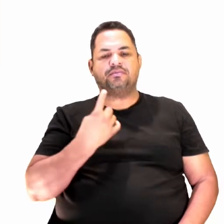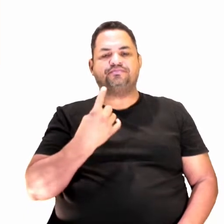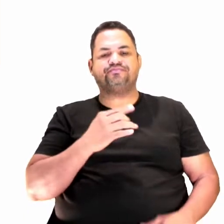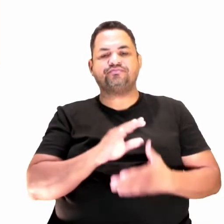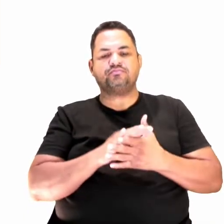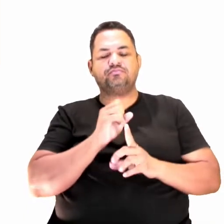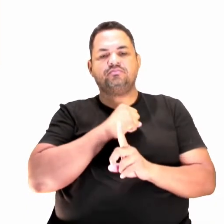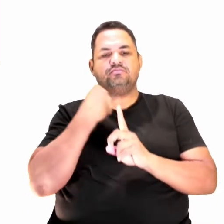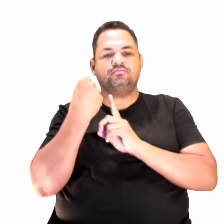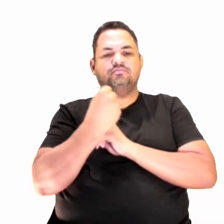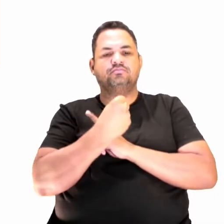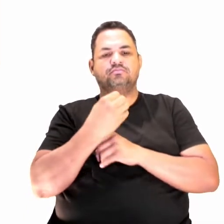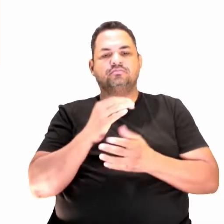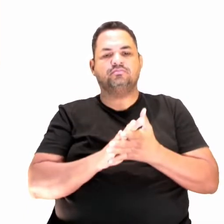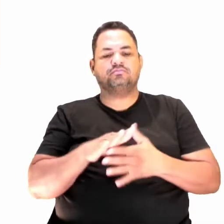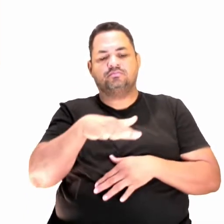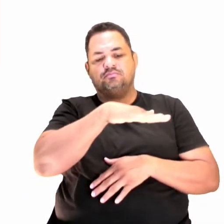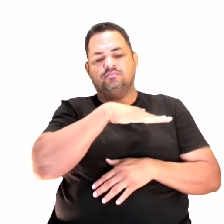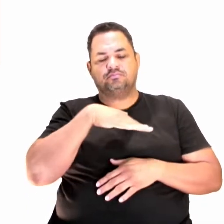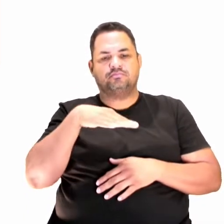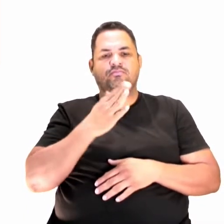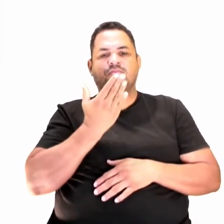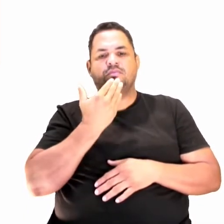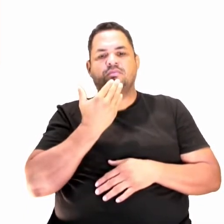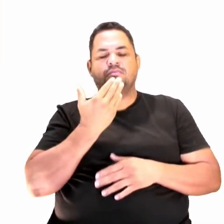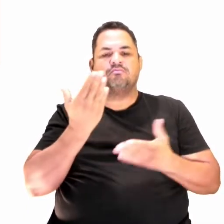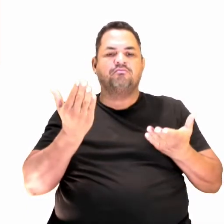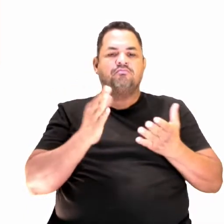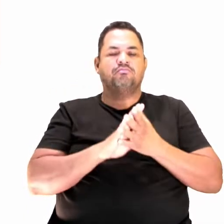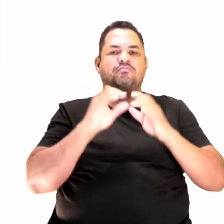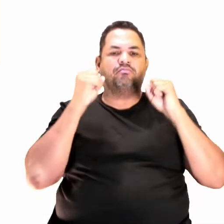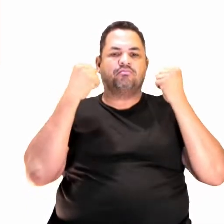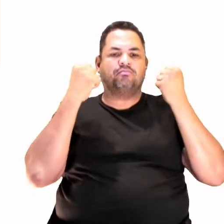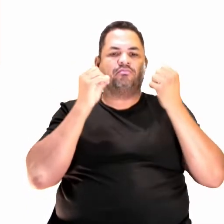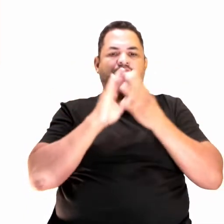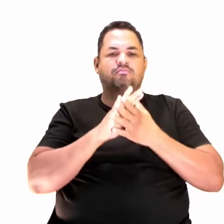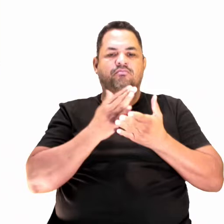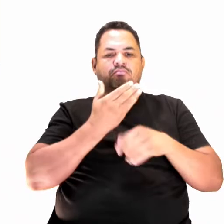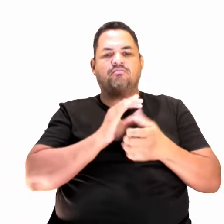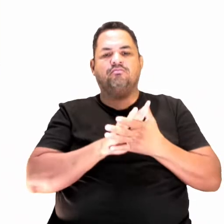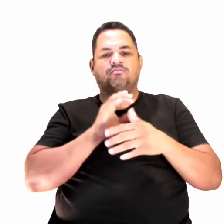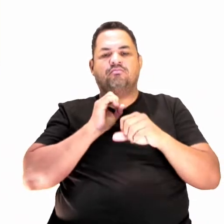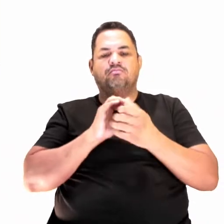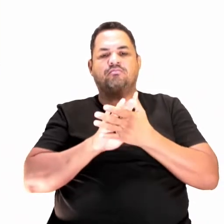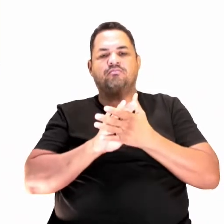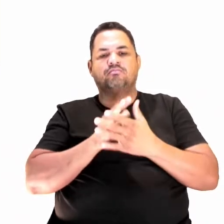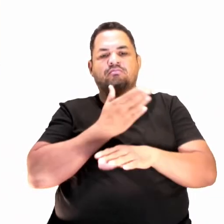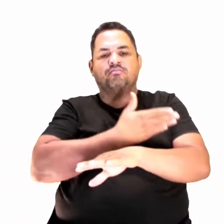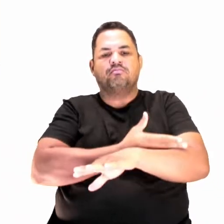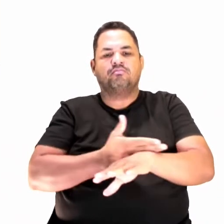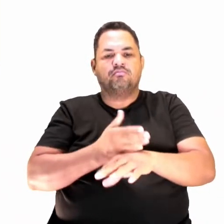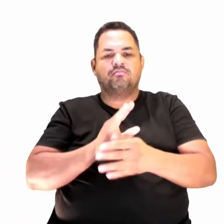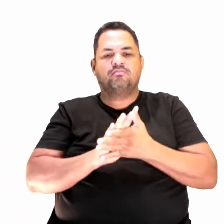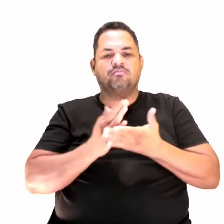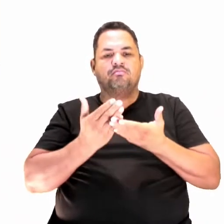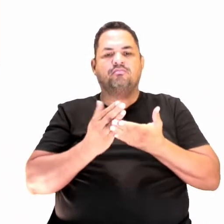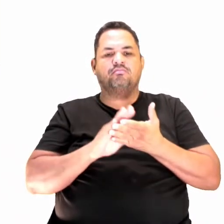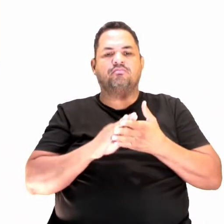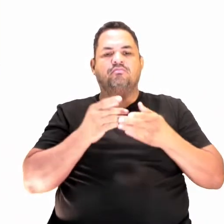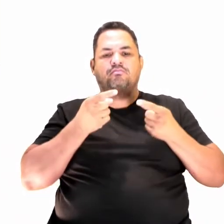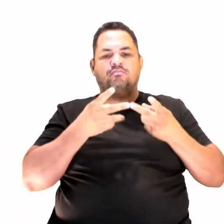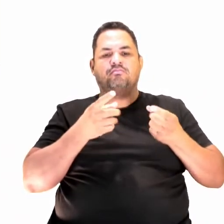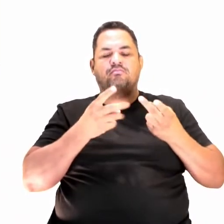incluem o ambiente alimentar, e de atividade física, educação e habilidades, e marketing e promoção